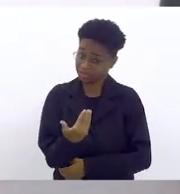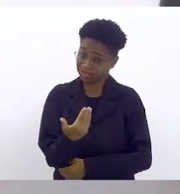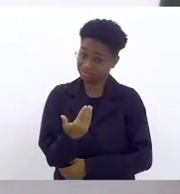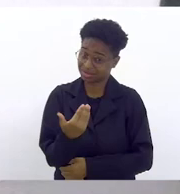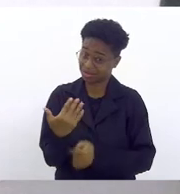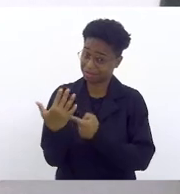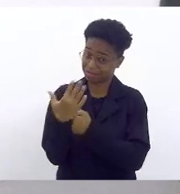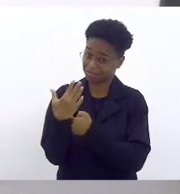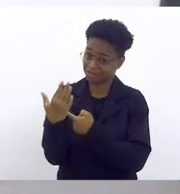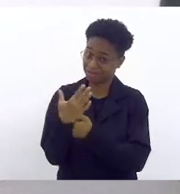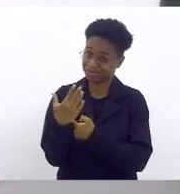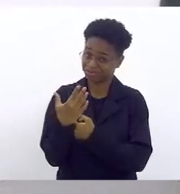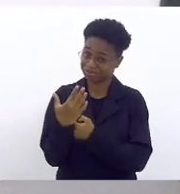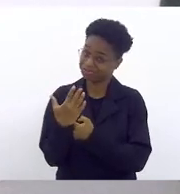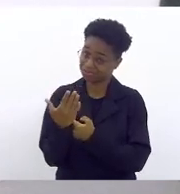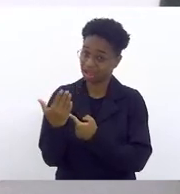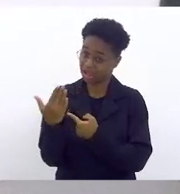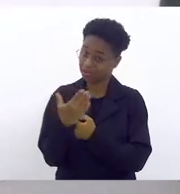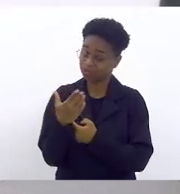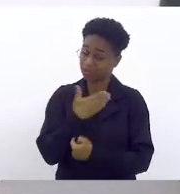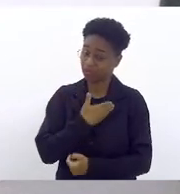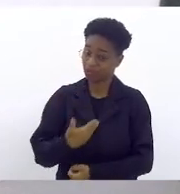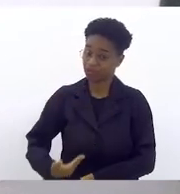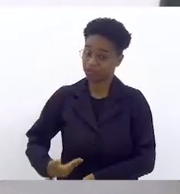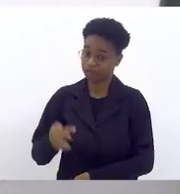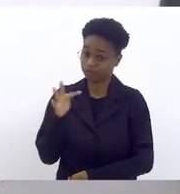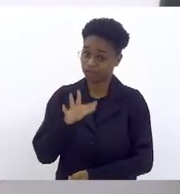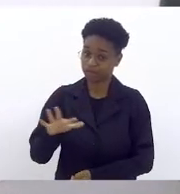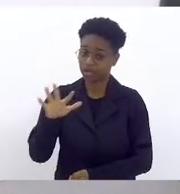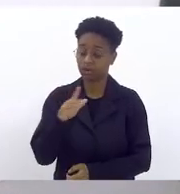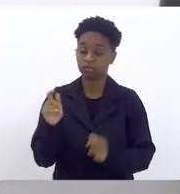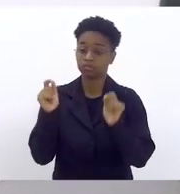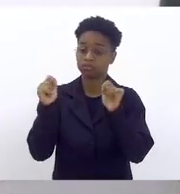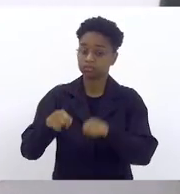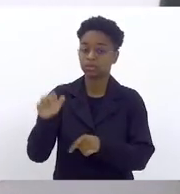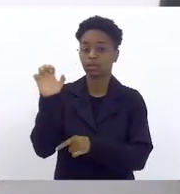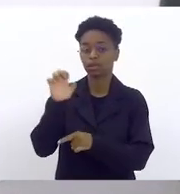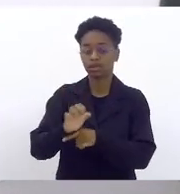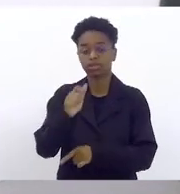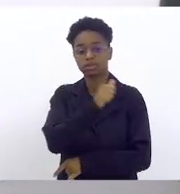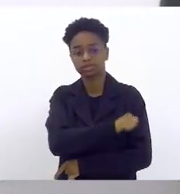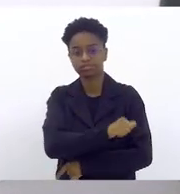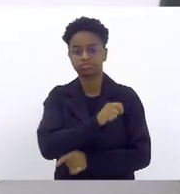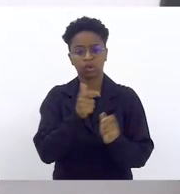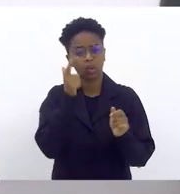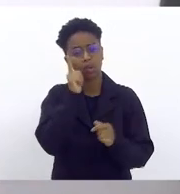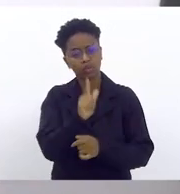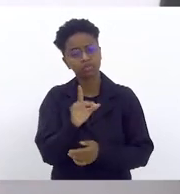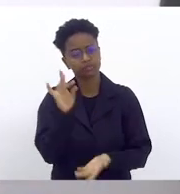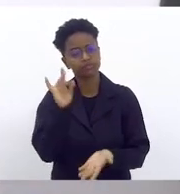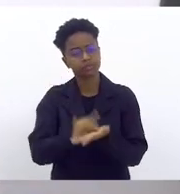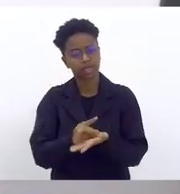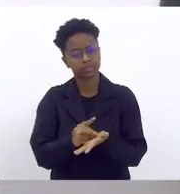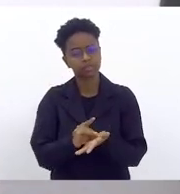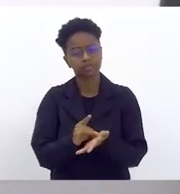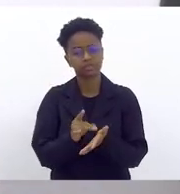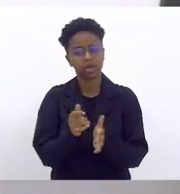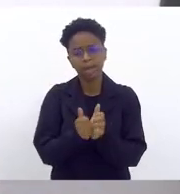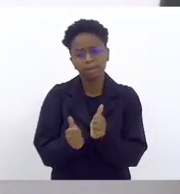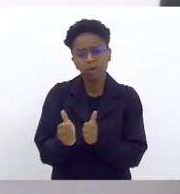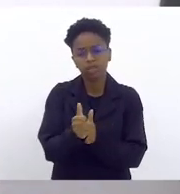que nos ajude com o Governo Federal para que o Rio de Janeiro seja o protagonista mas não